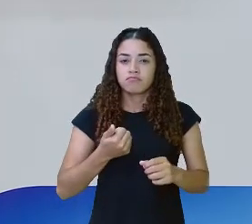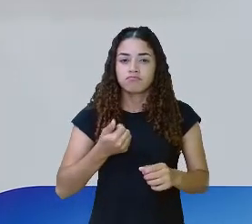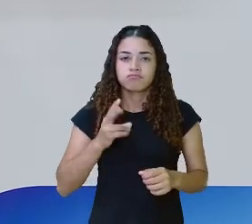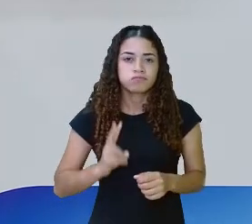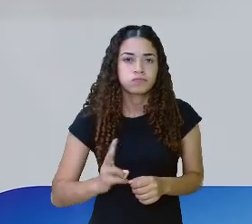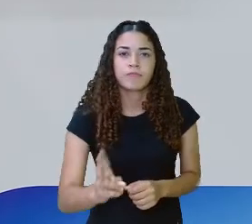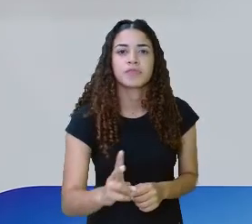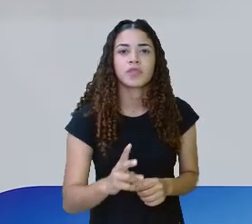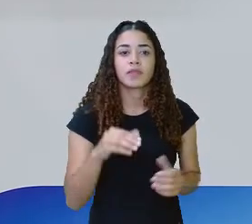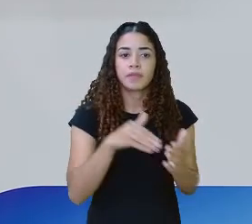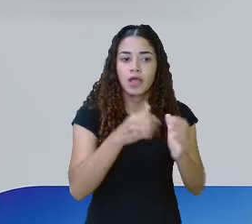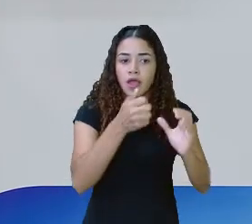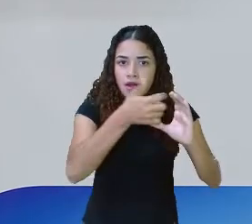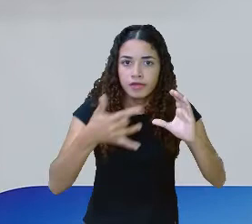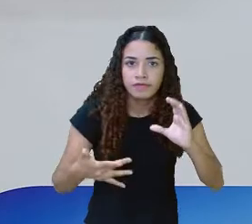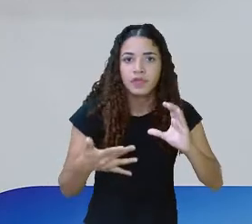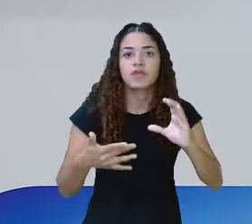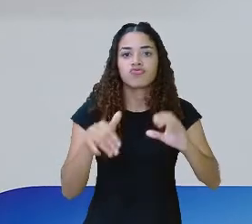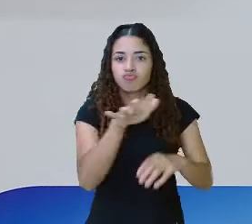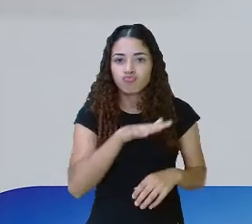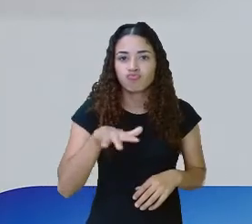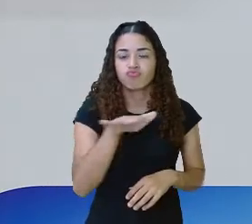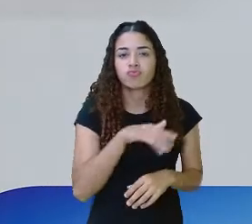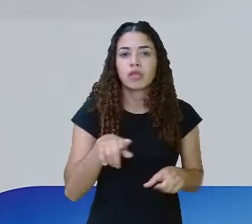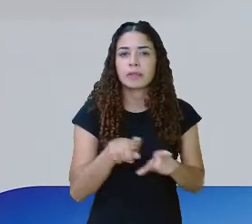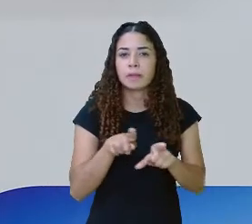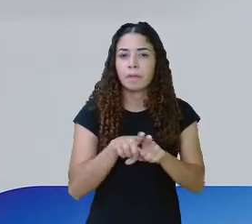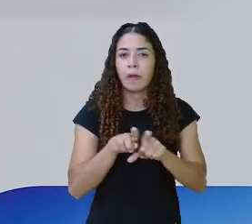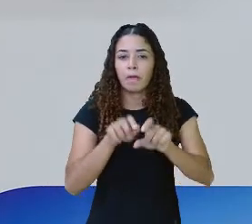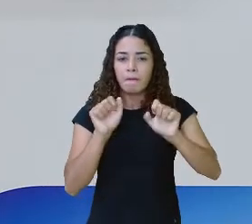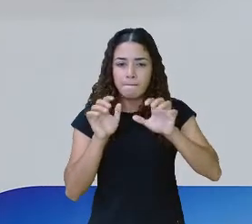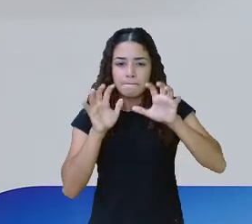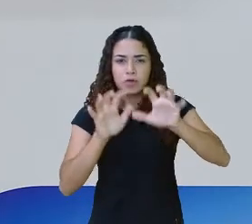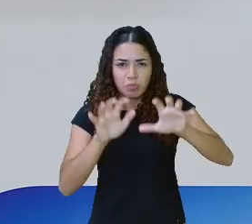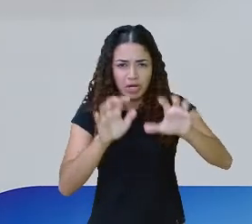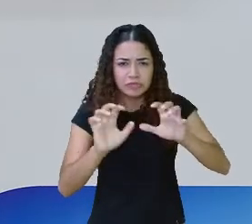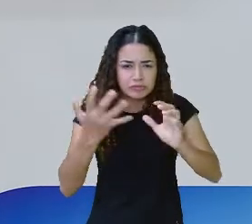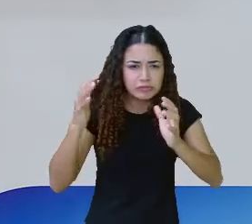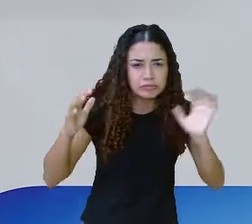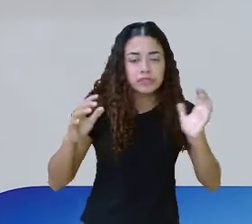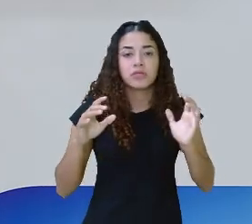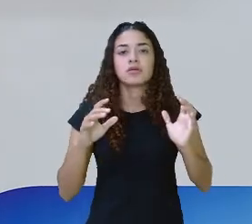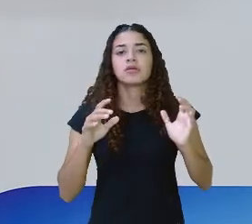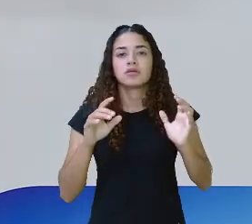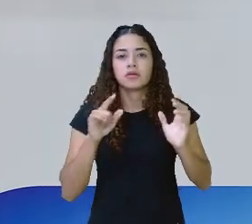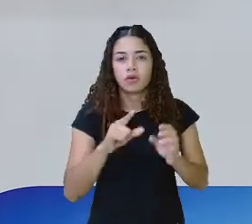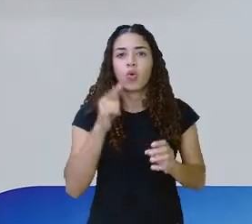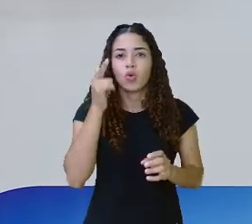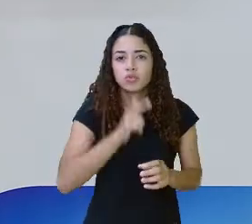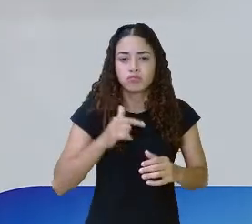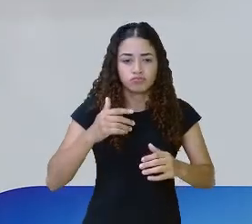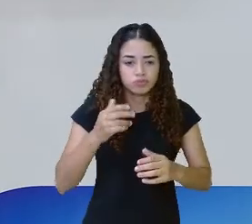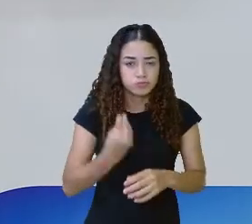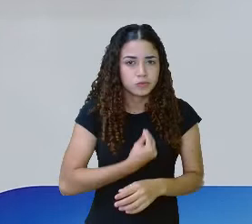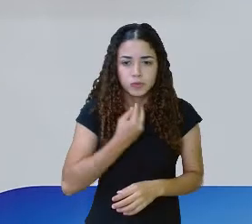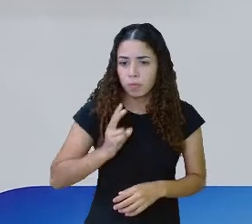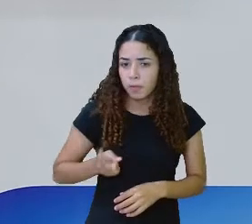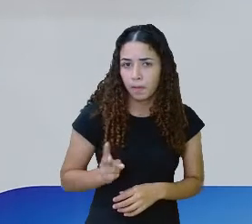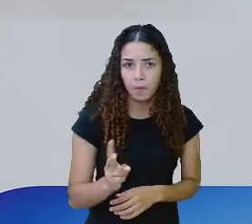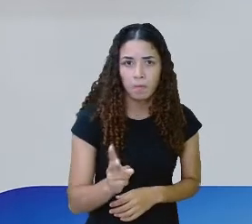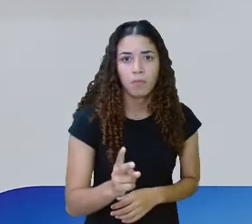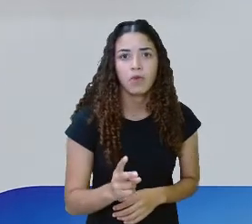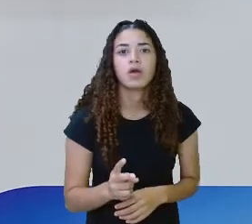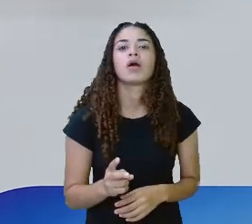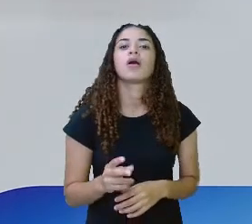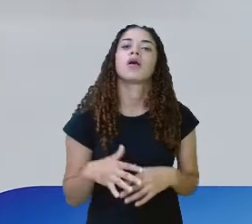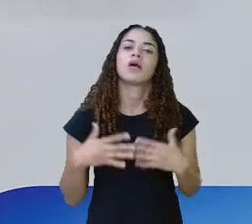consegue sobreviver mais facilmente com aquela pressão ambiental ali, ele vai poder passar, vai ter a chance